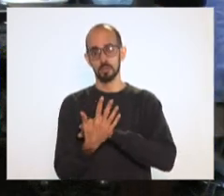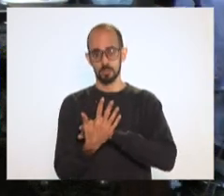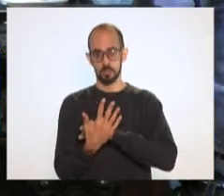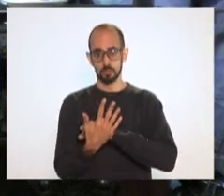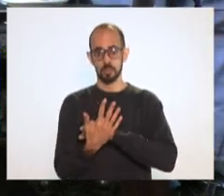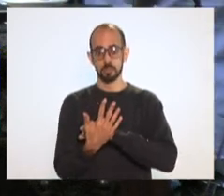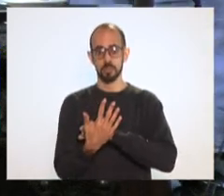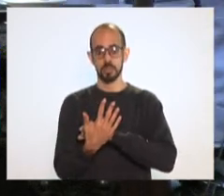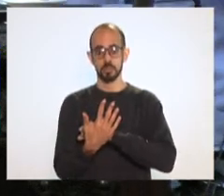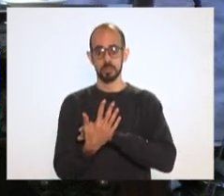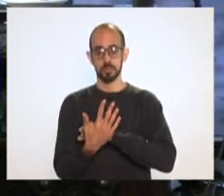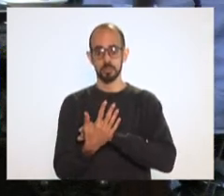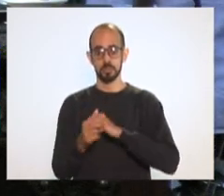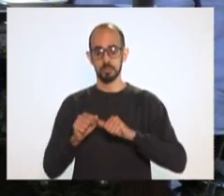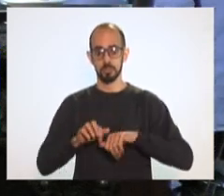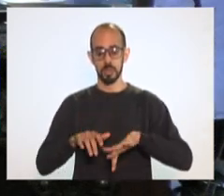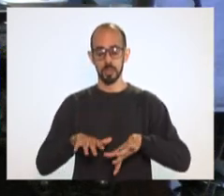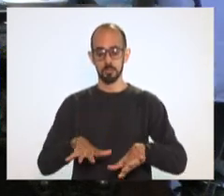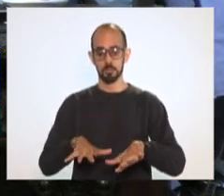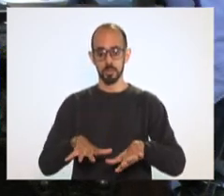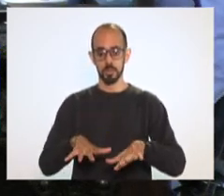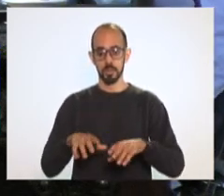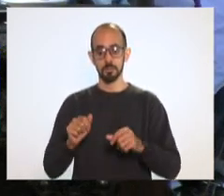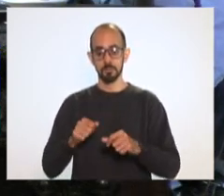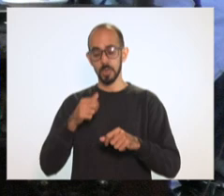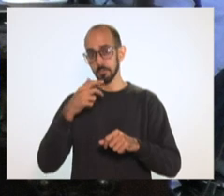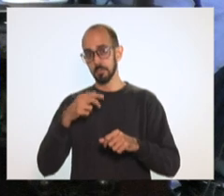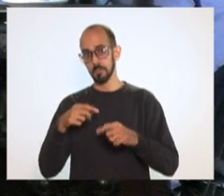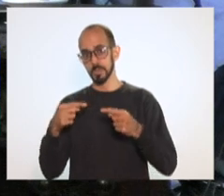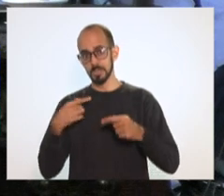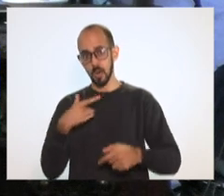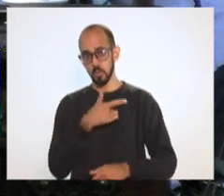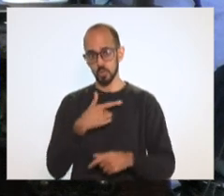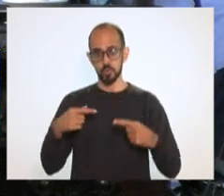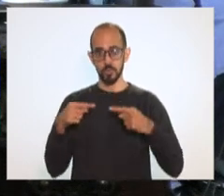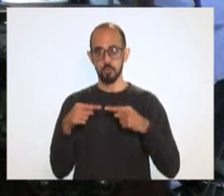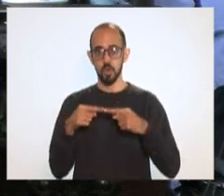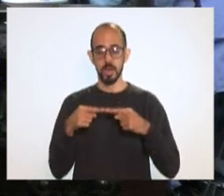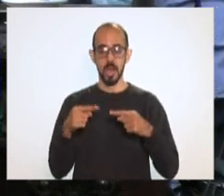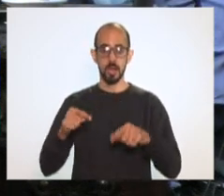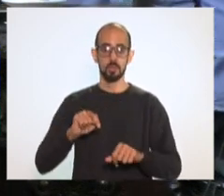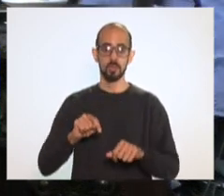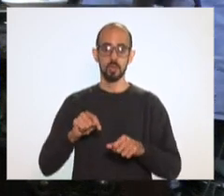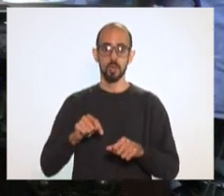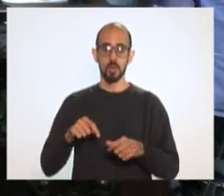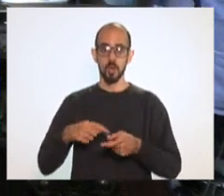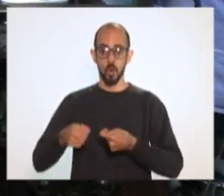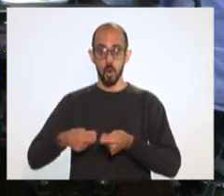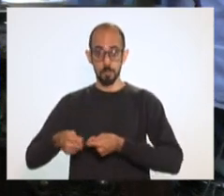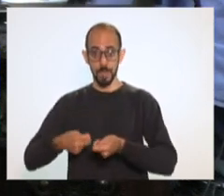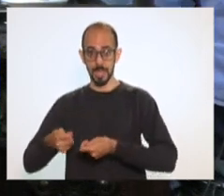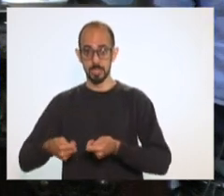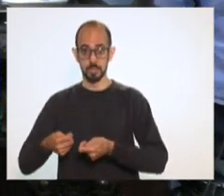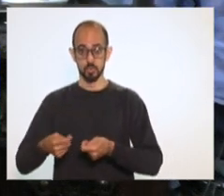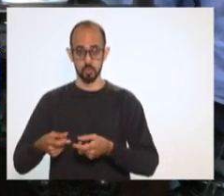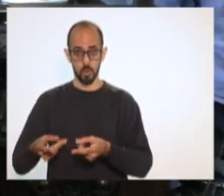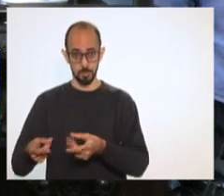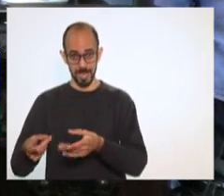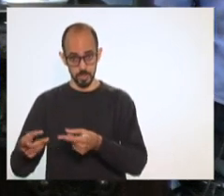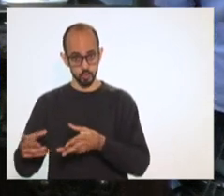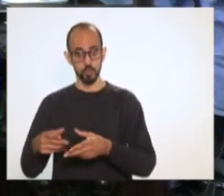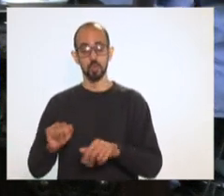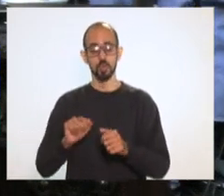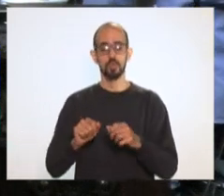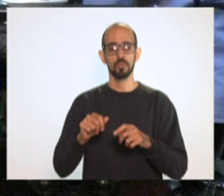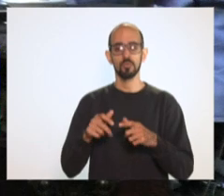Constituição e Justiça pela condicionalidade, com emendas de saúde favorável, de economia e do comércio, favorável, com emendas de tributação,